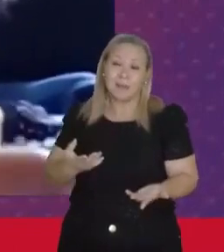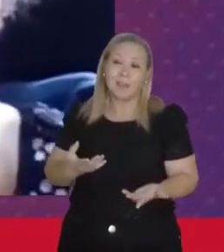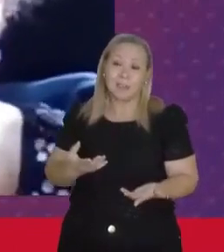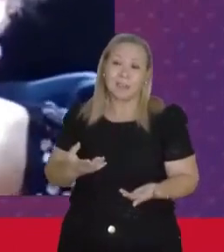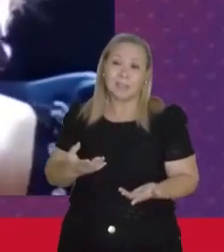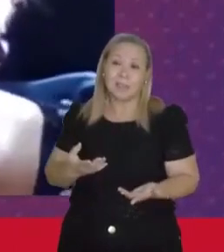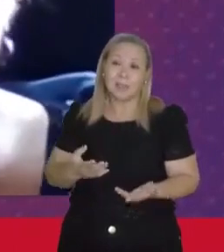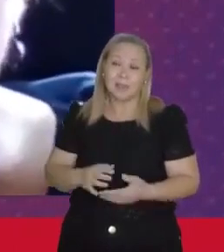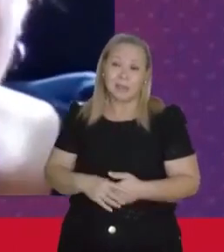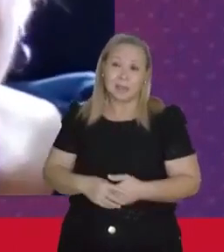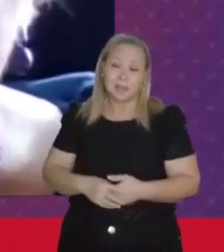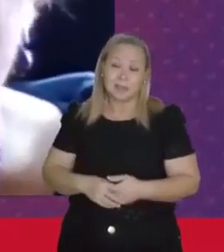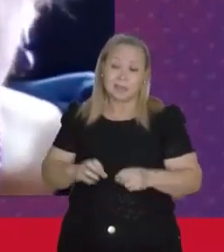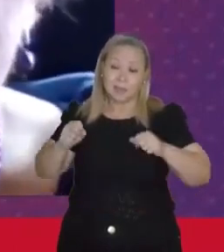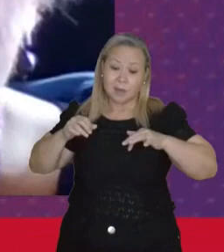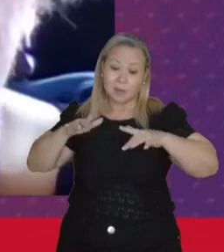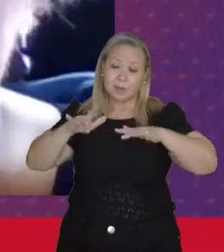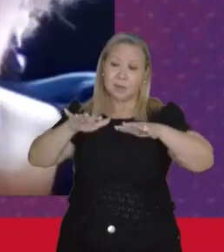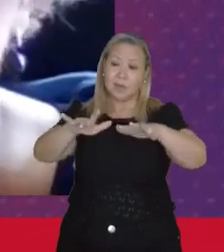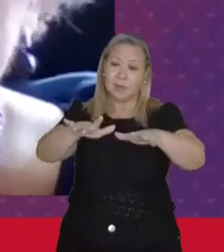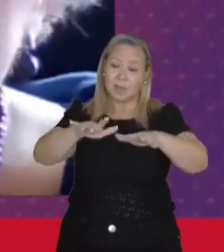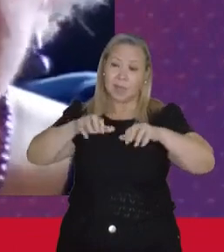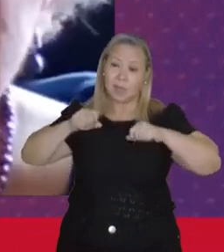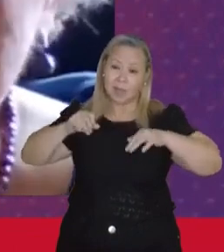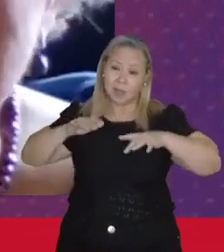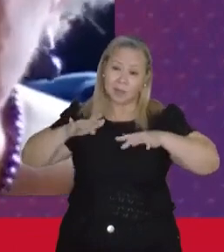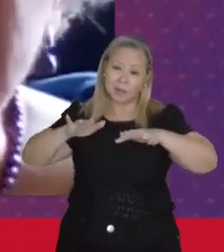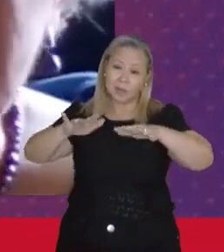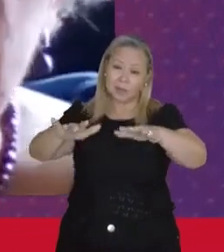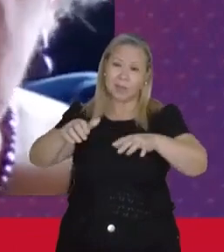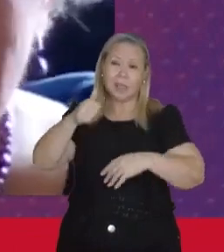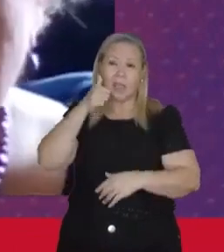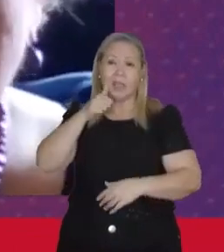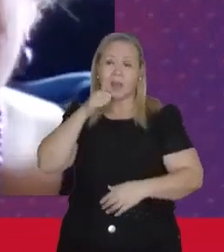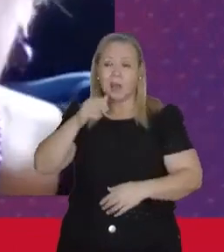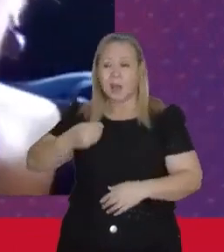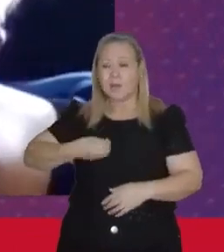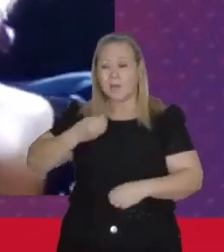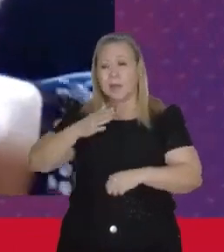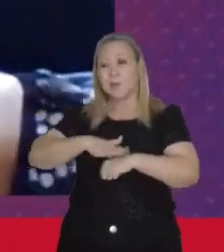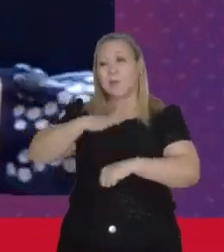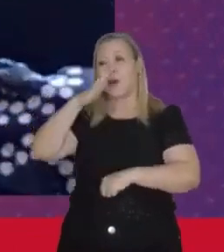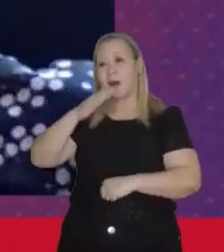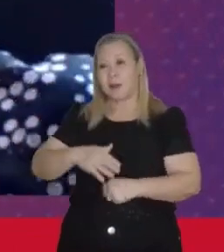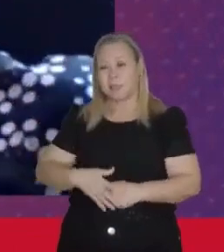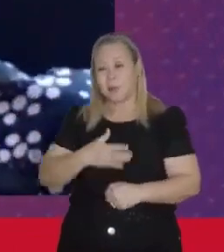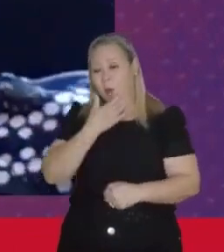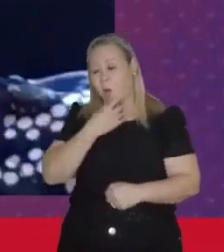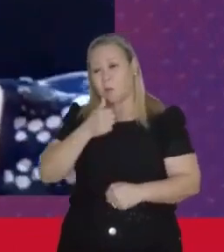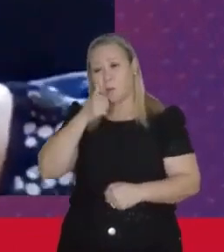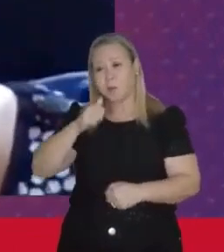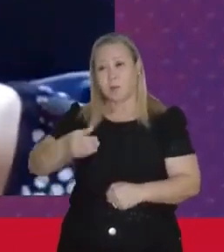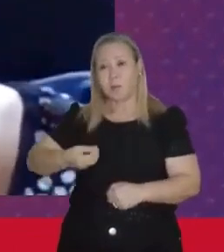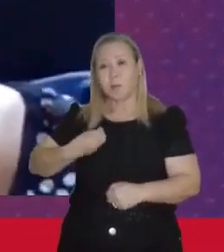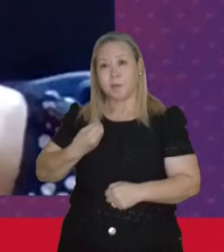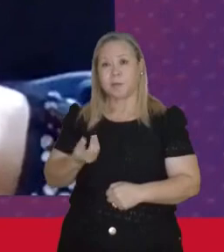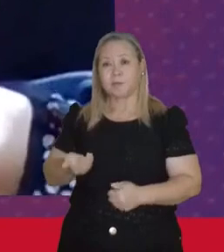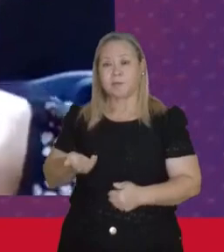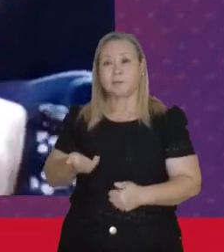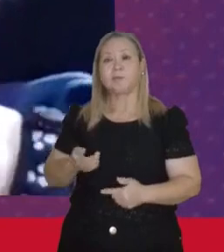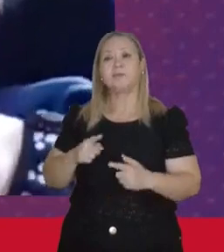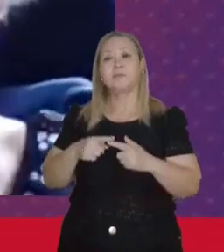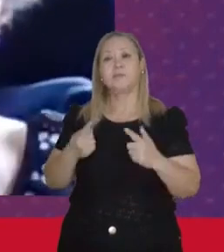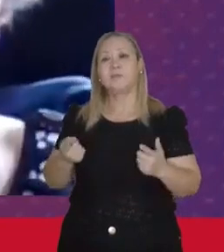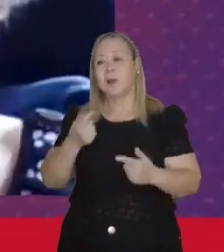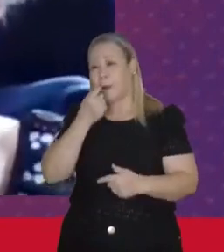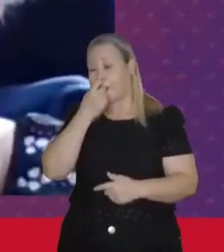A curva epidemiológica é muito... As mulheres estão vivendo mais, homens e mulheres, mas, sem dúvida nenhuma, nós estamos